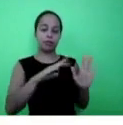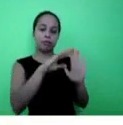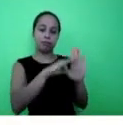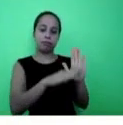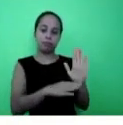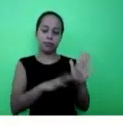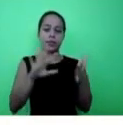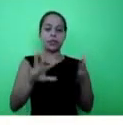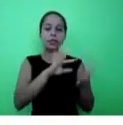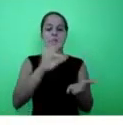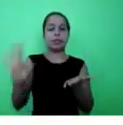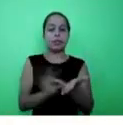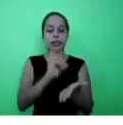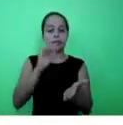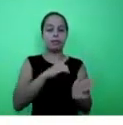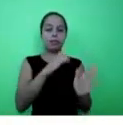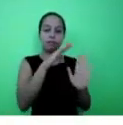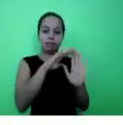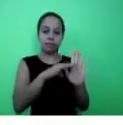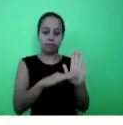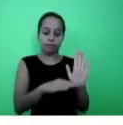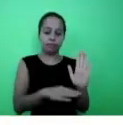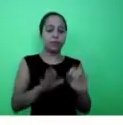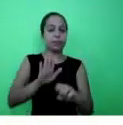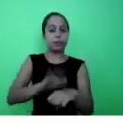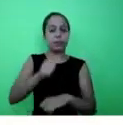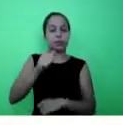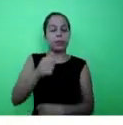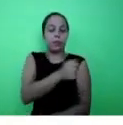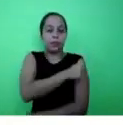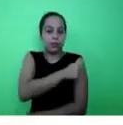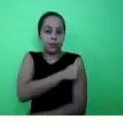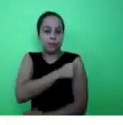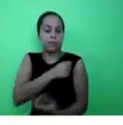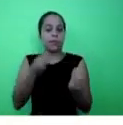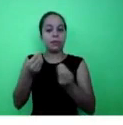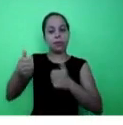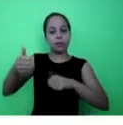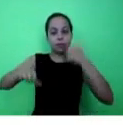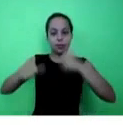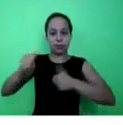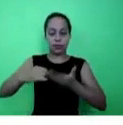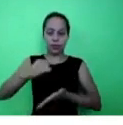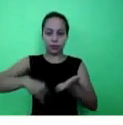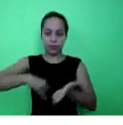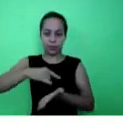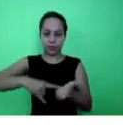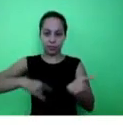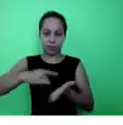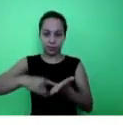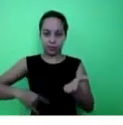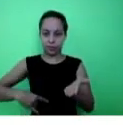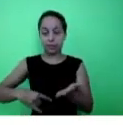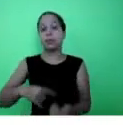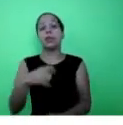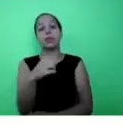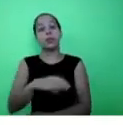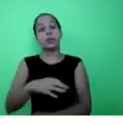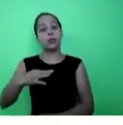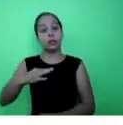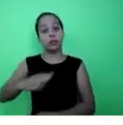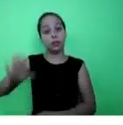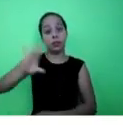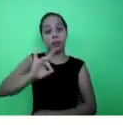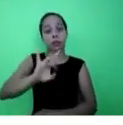compor a lista da qual serão convocados estudantes para a realização da análise da documentação. Cada candidato recebeu um número